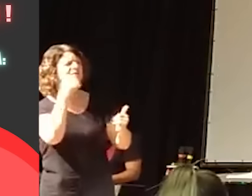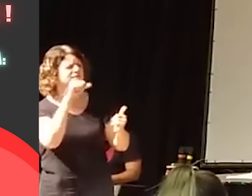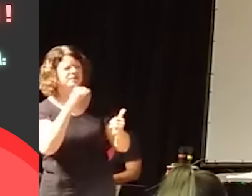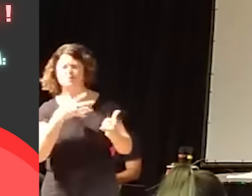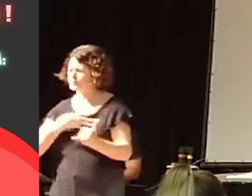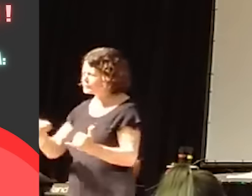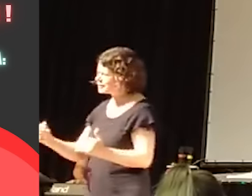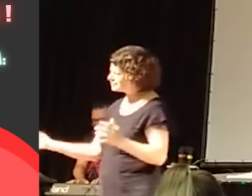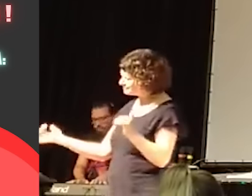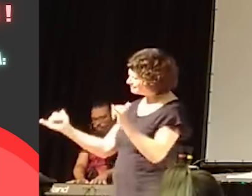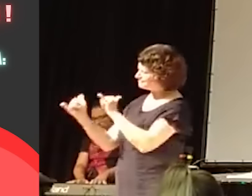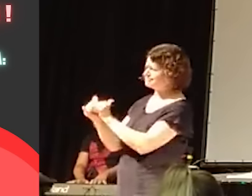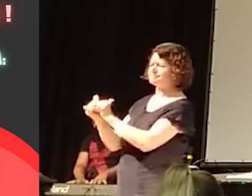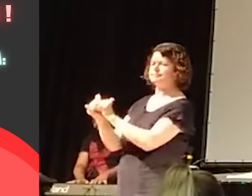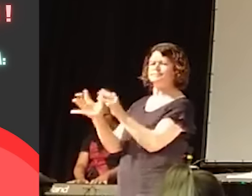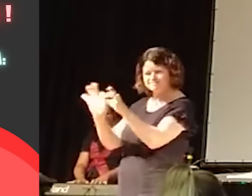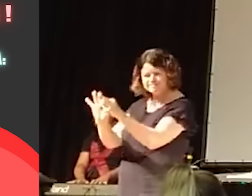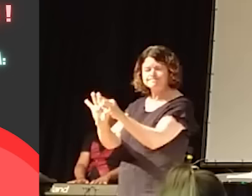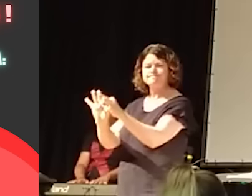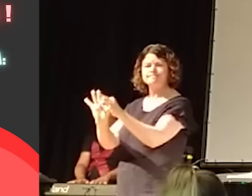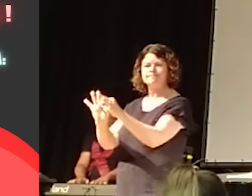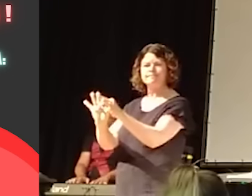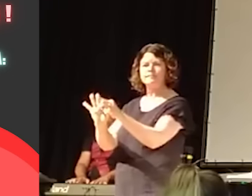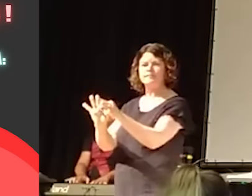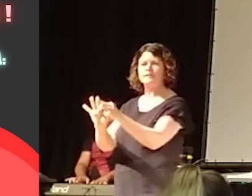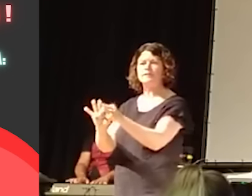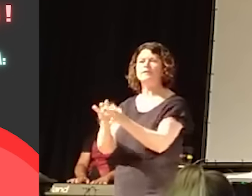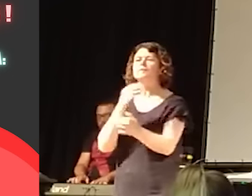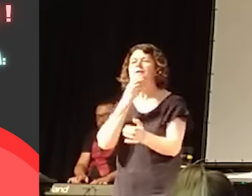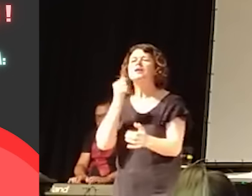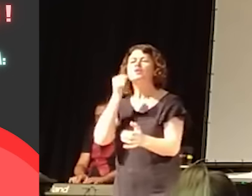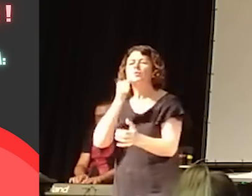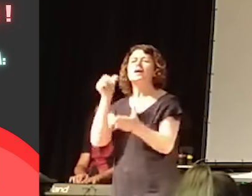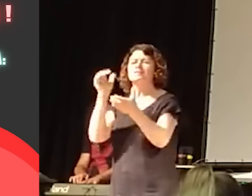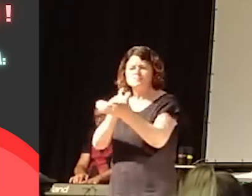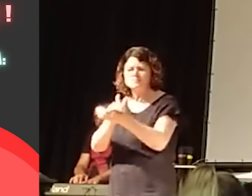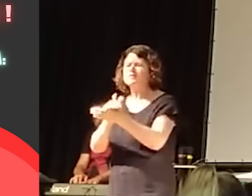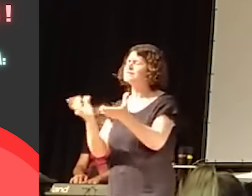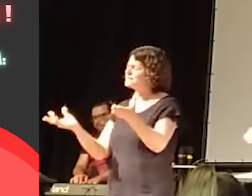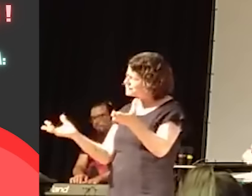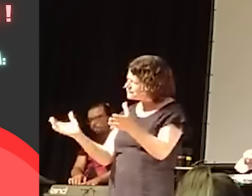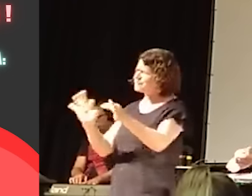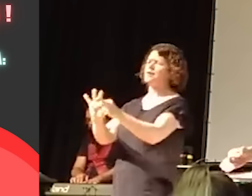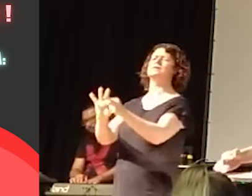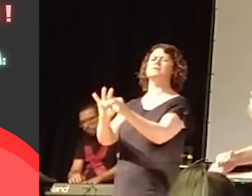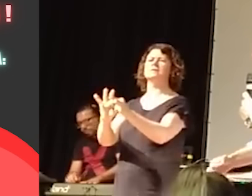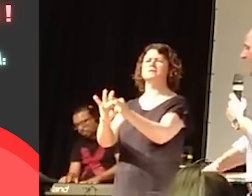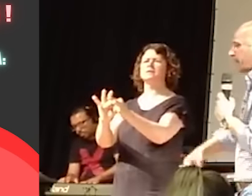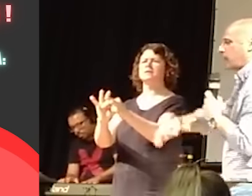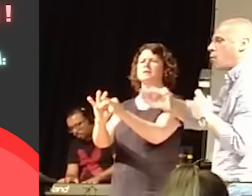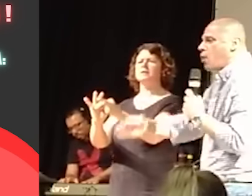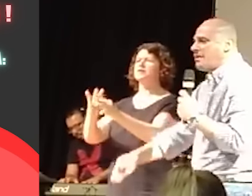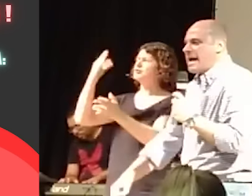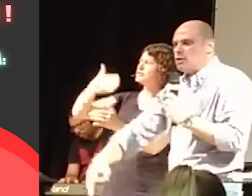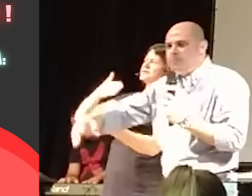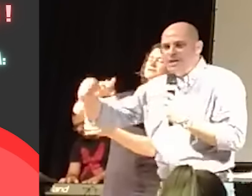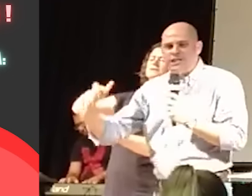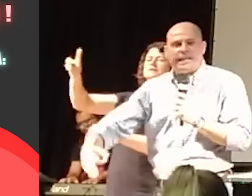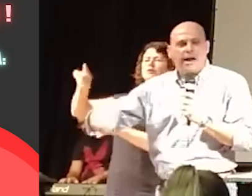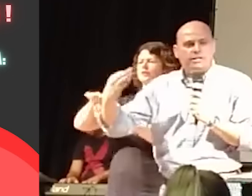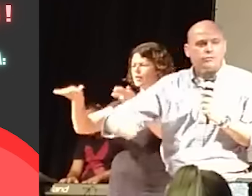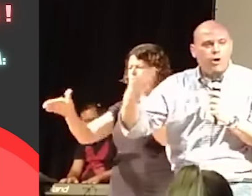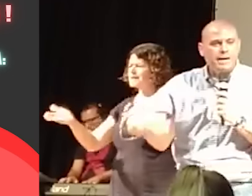concordar que as alianças de amor vão voltar para o altar de Deus Amém eu quero concordar